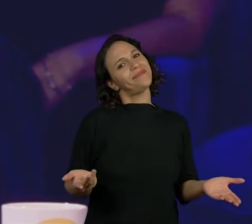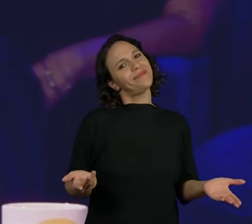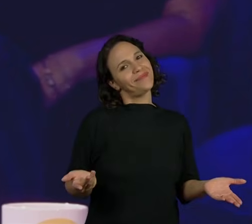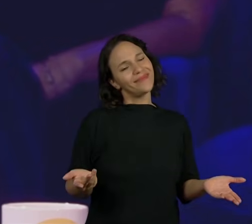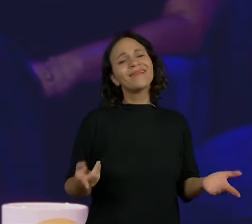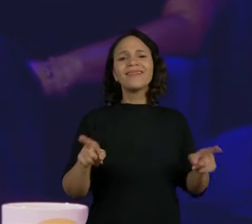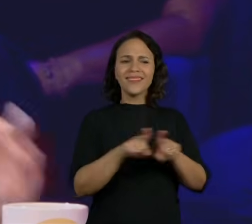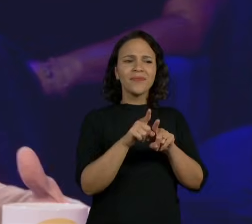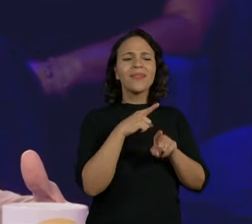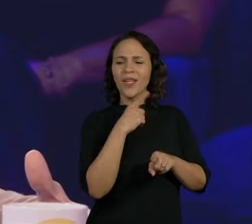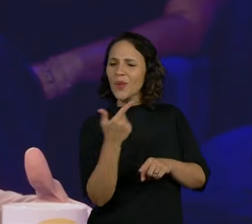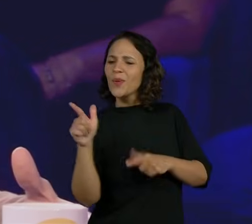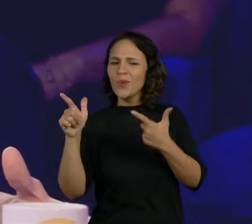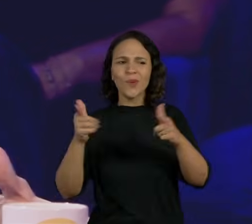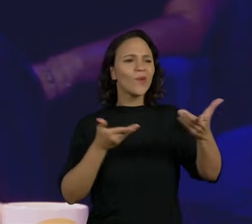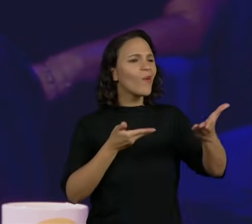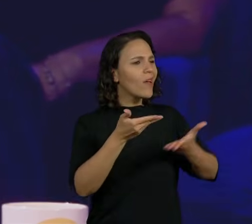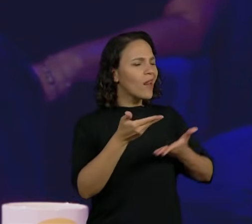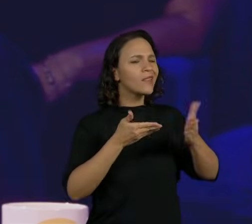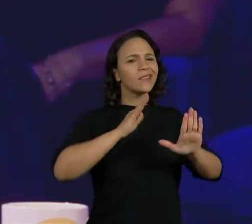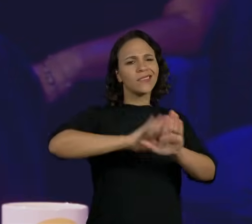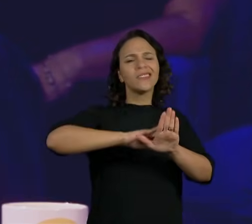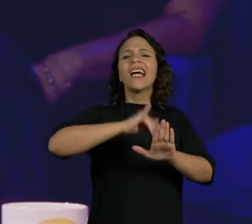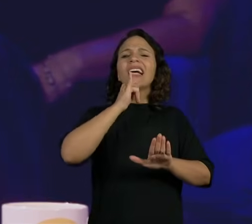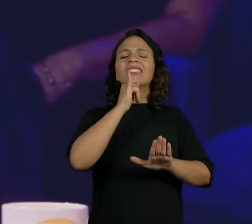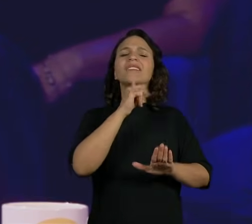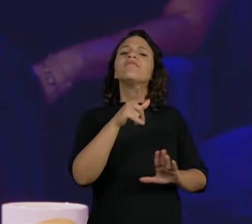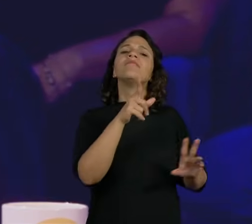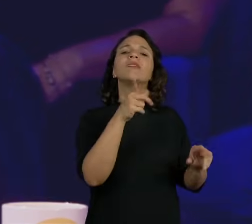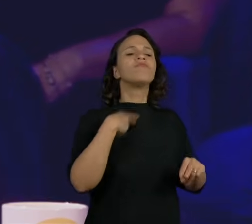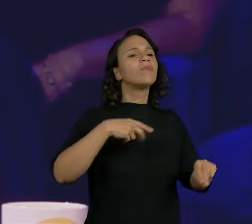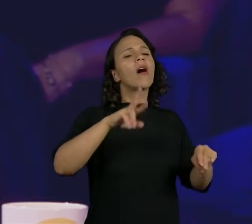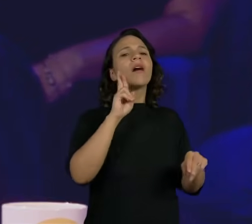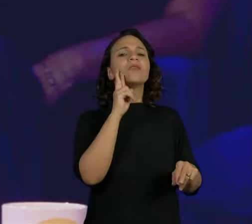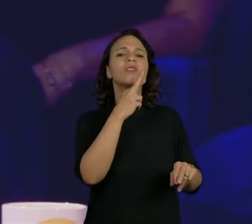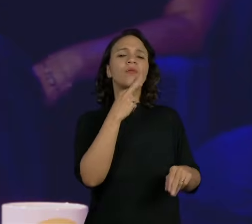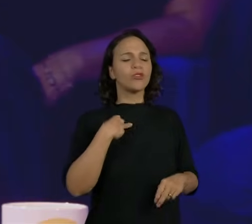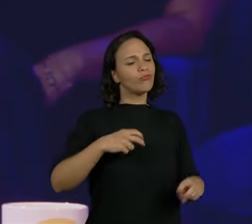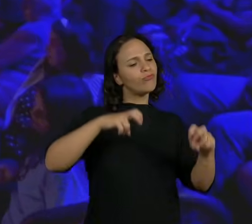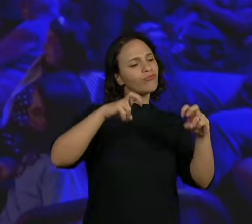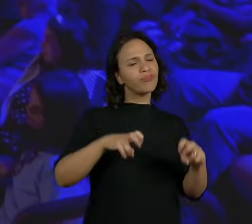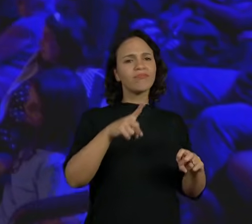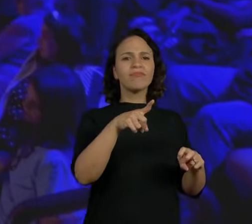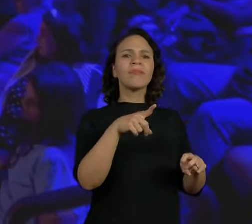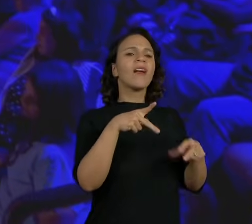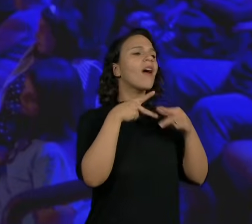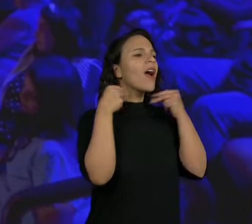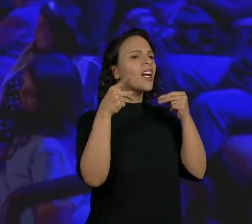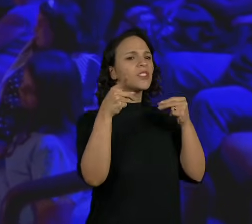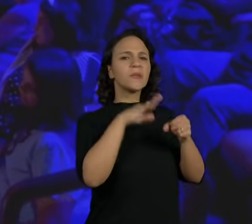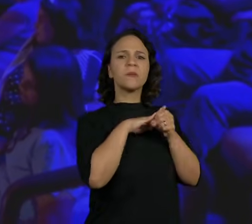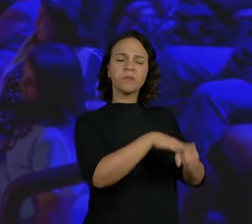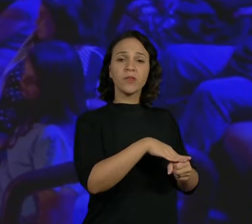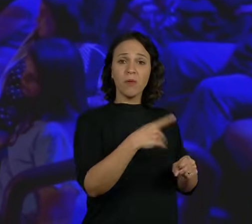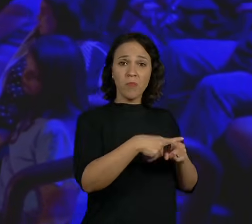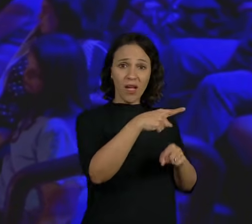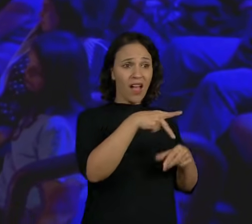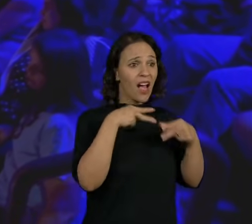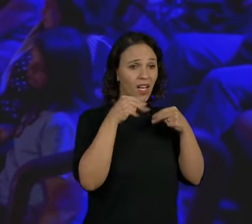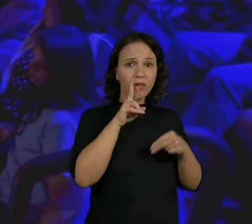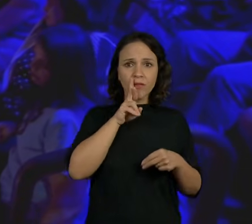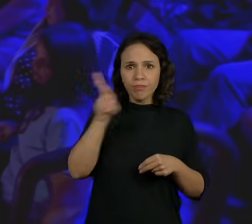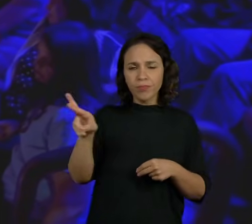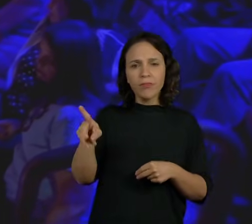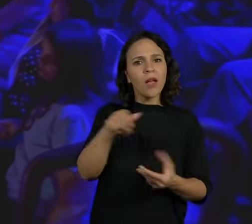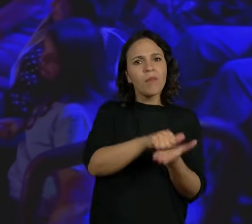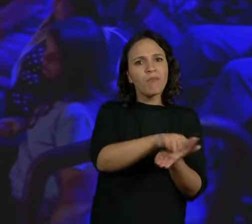outras relações, a pessoa que está no restaurante maltratando o garçom. Exatamente. Também é um ato de covardia, porque se o Claro, garçom total. responder, ele é mandado embora.